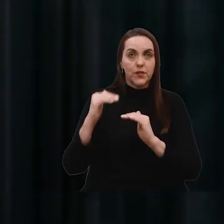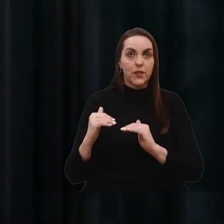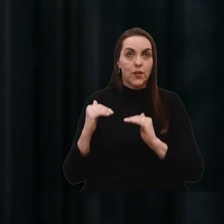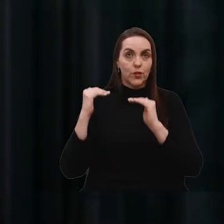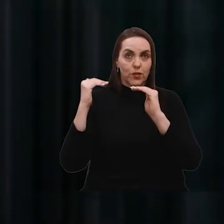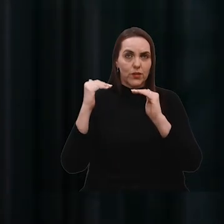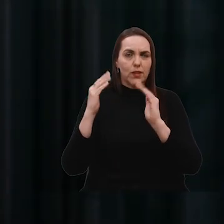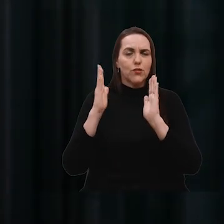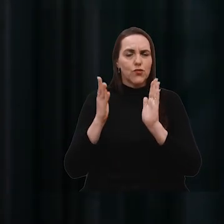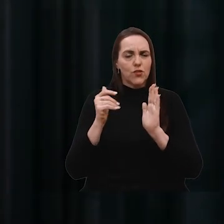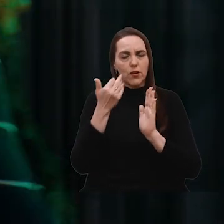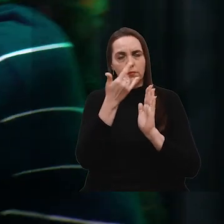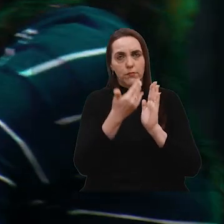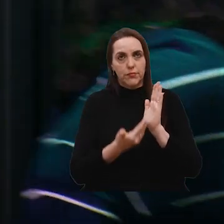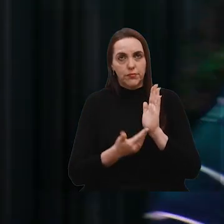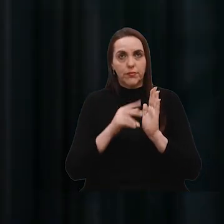vereadores,